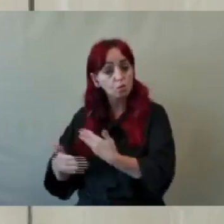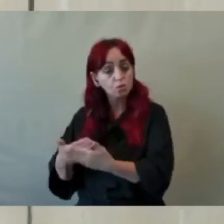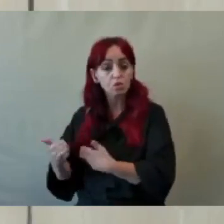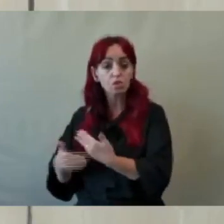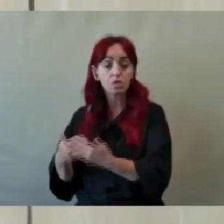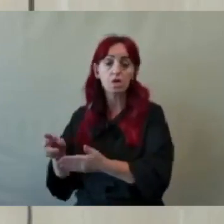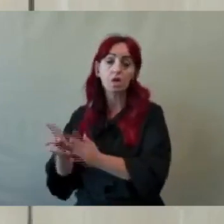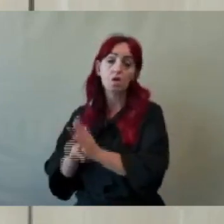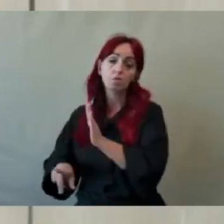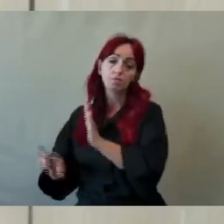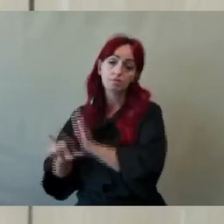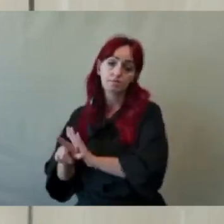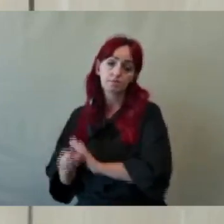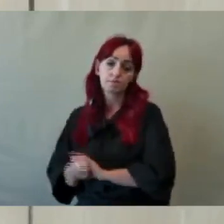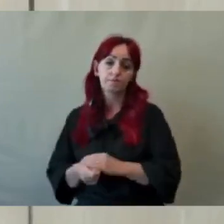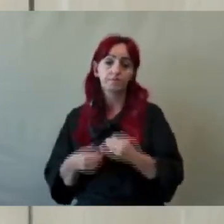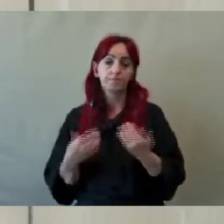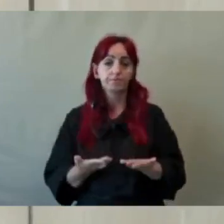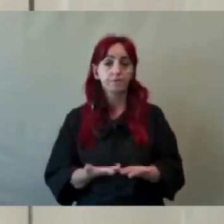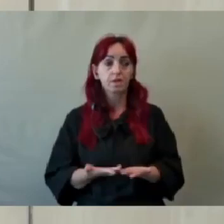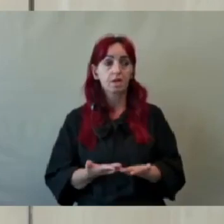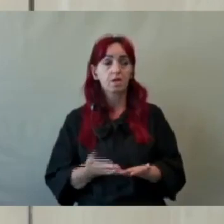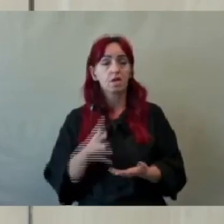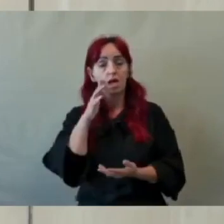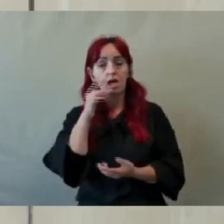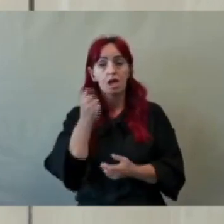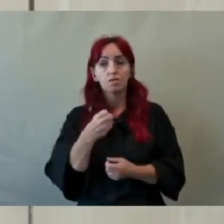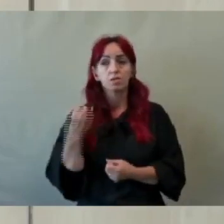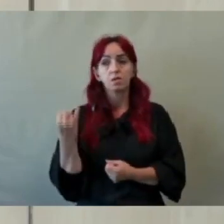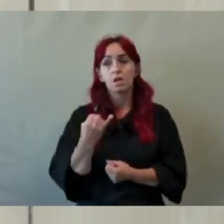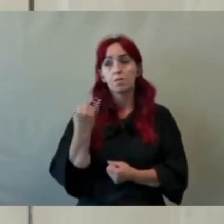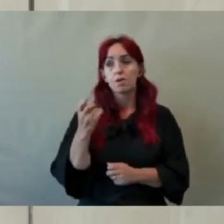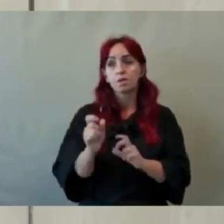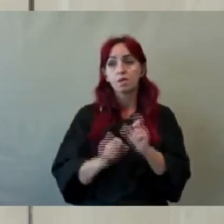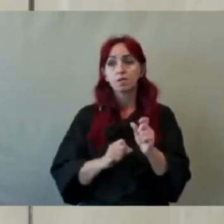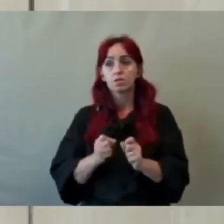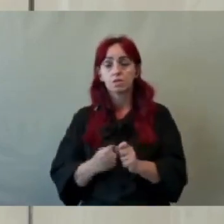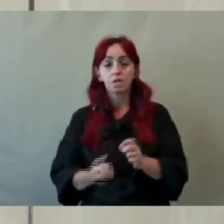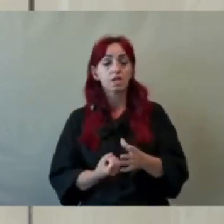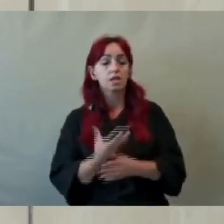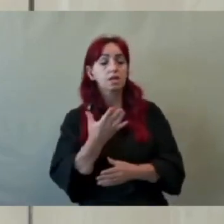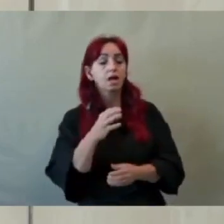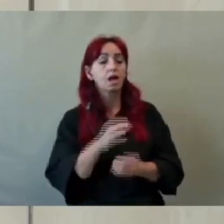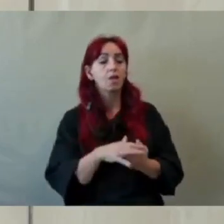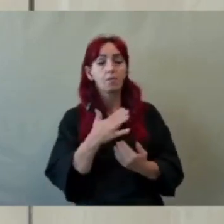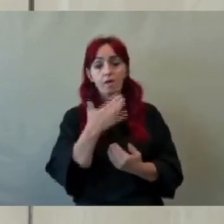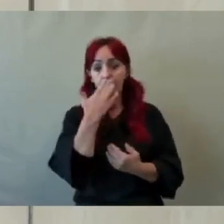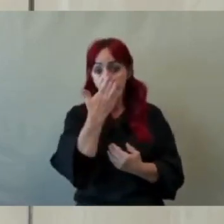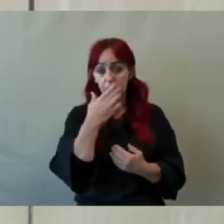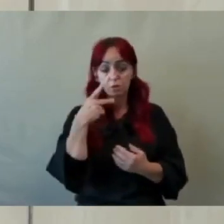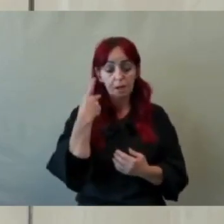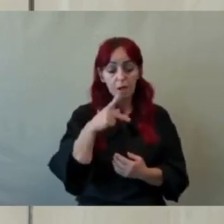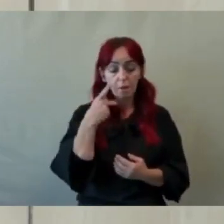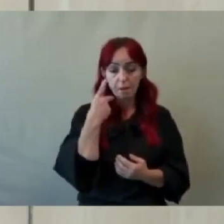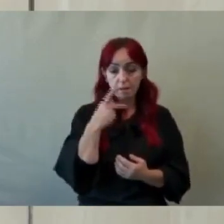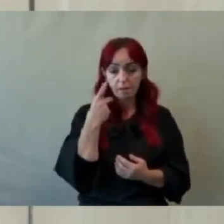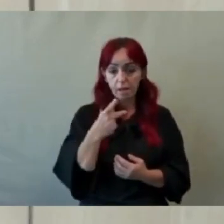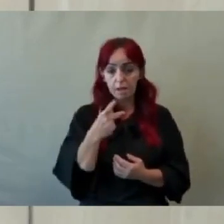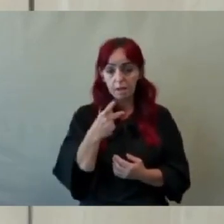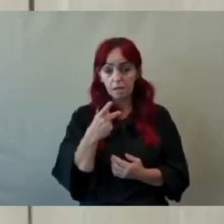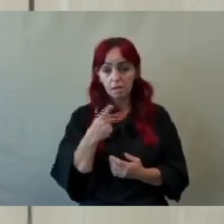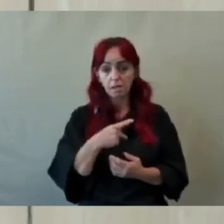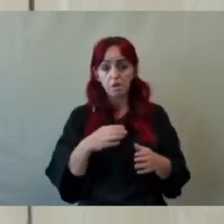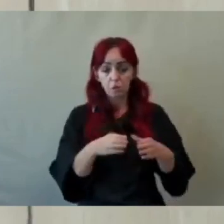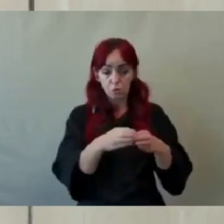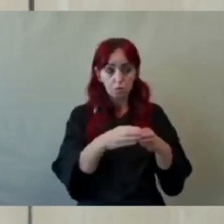projeto de lei. Eu termino aqui. Acho que seria importante para a gente criar uma frente parlamentar, que aqui tem, na Câmara tem algumas frentes,